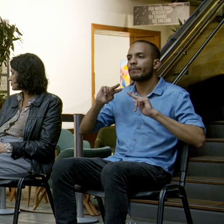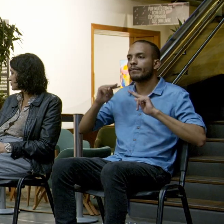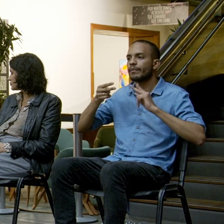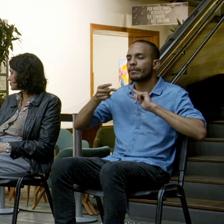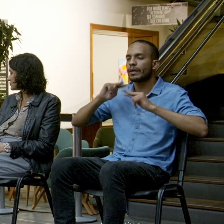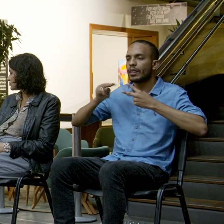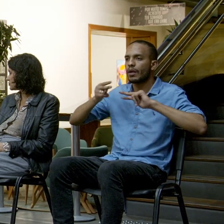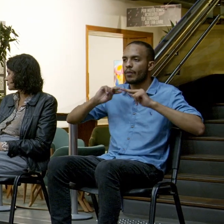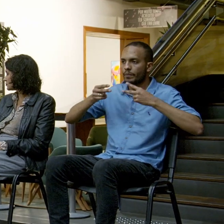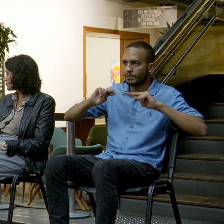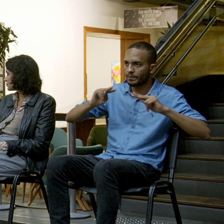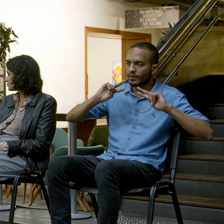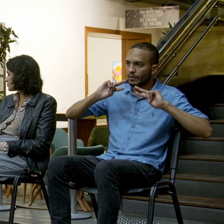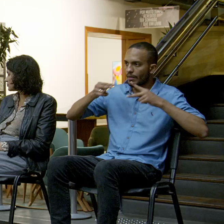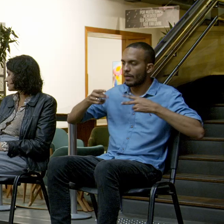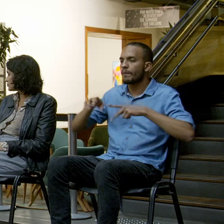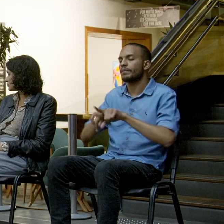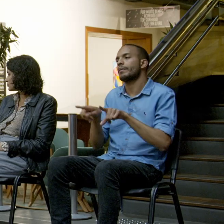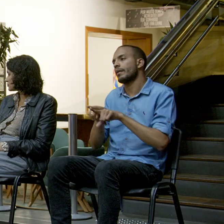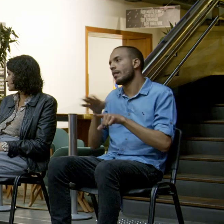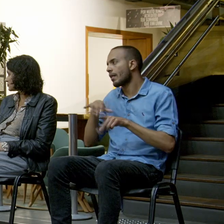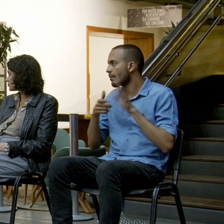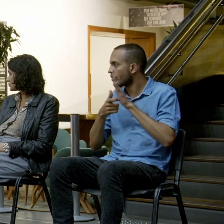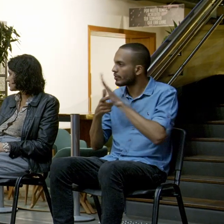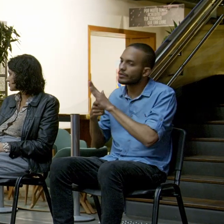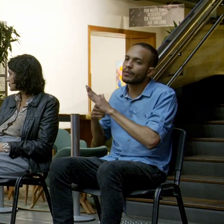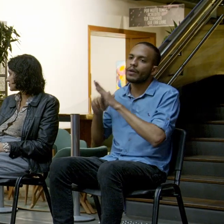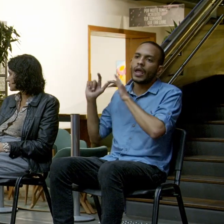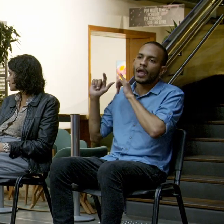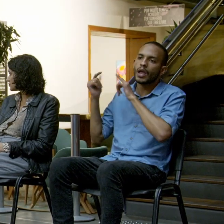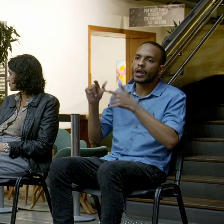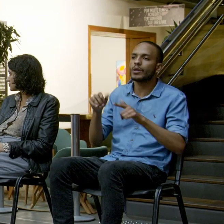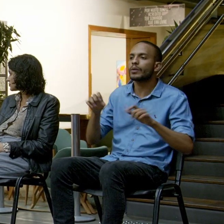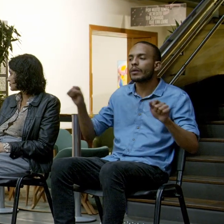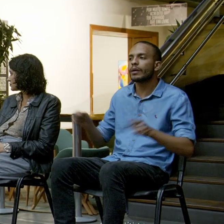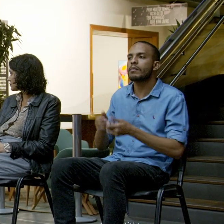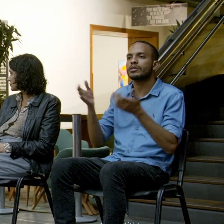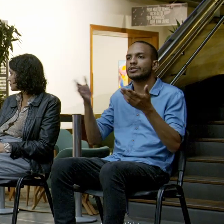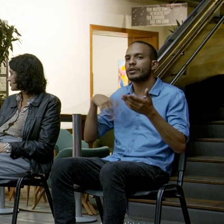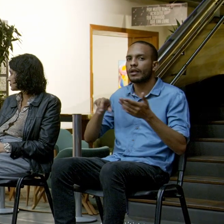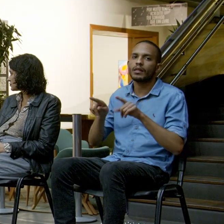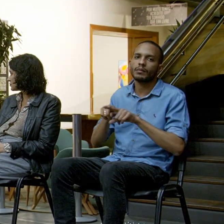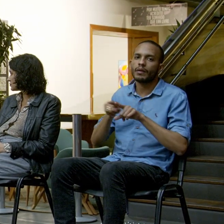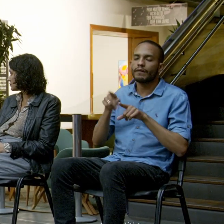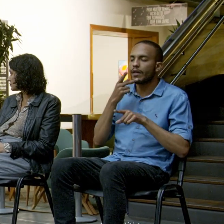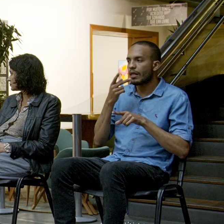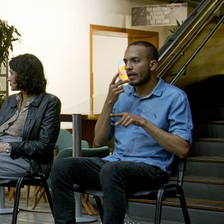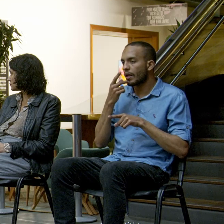a tanta violência na região, apresentaria a exposição Mitos e Magia, um título escapista para dizer o